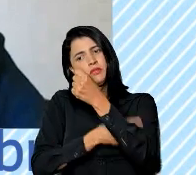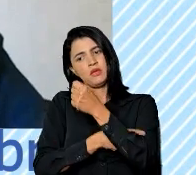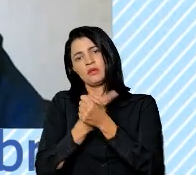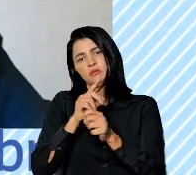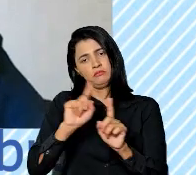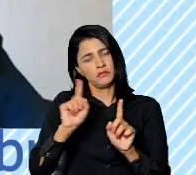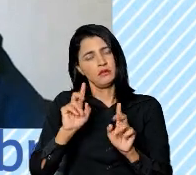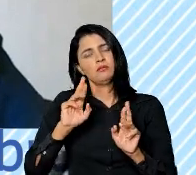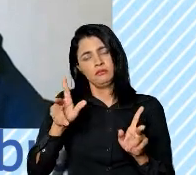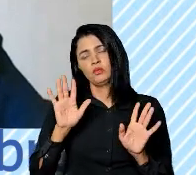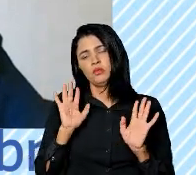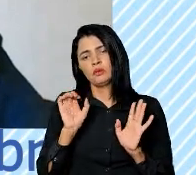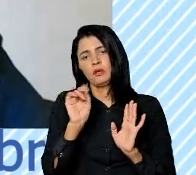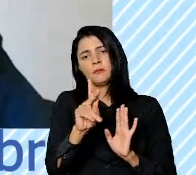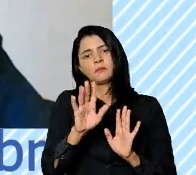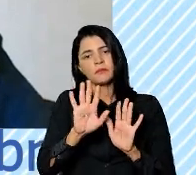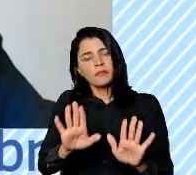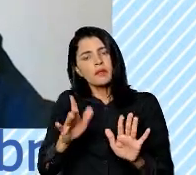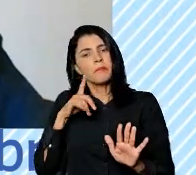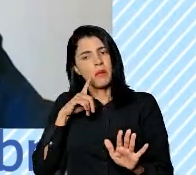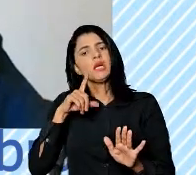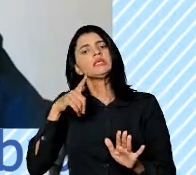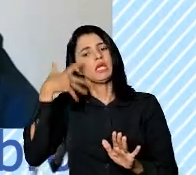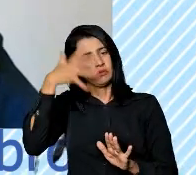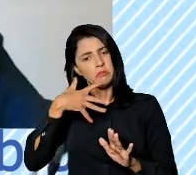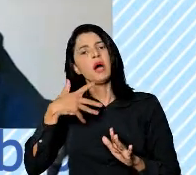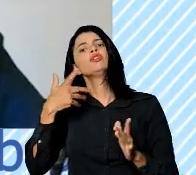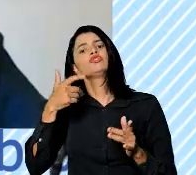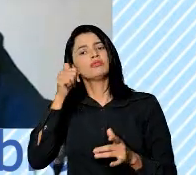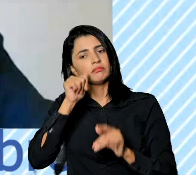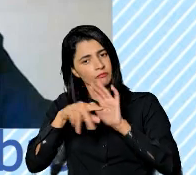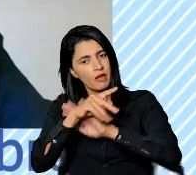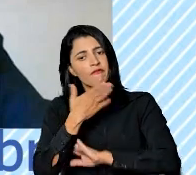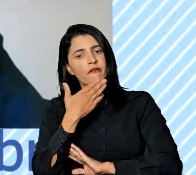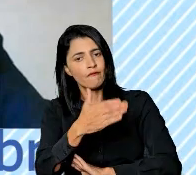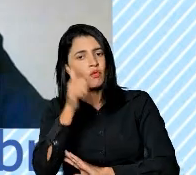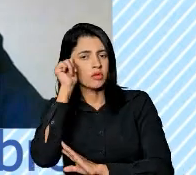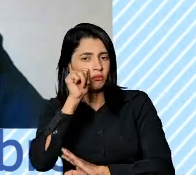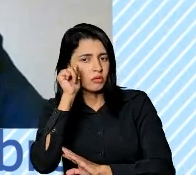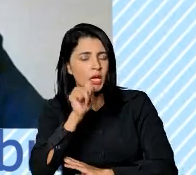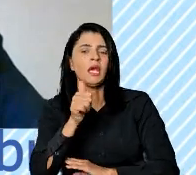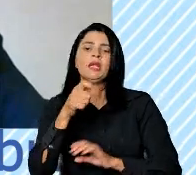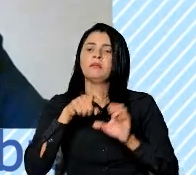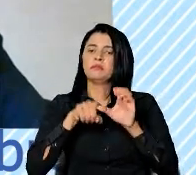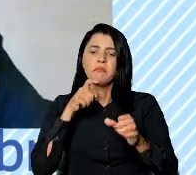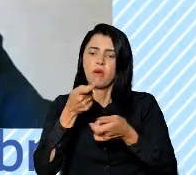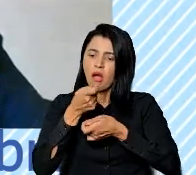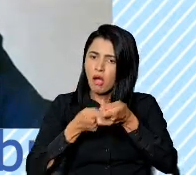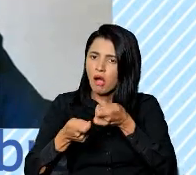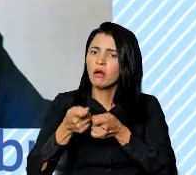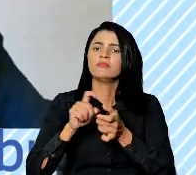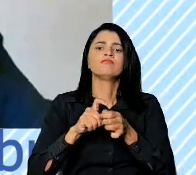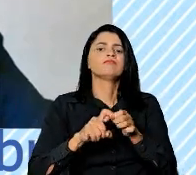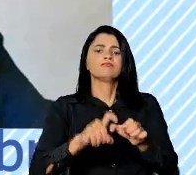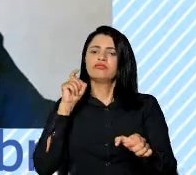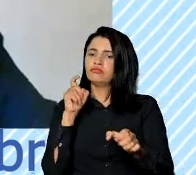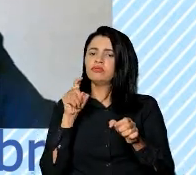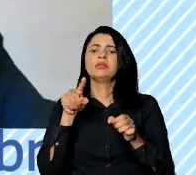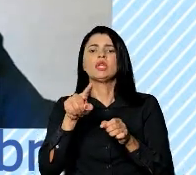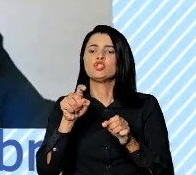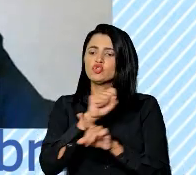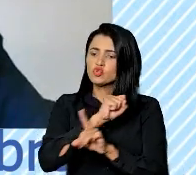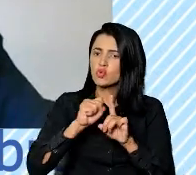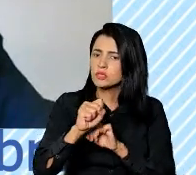debate feminista, que é um debate feminino, que é um debate pela vida das mulheres, que é um debate pela emancipação econômica, pela emancipação social, por